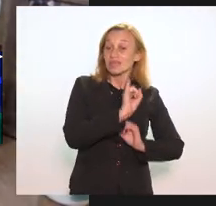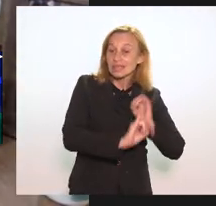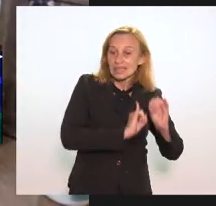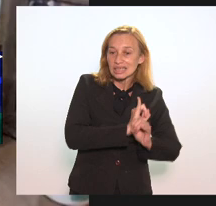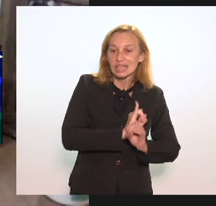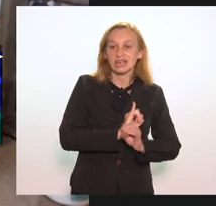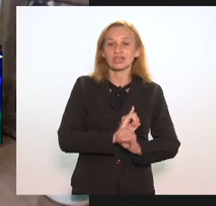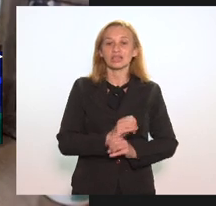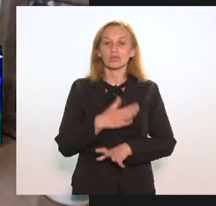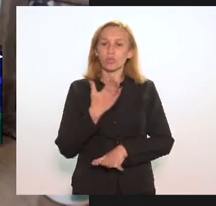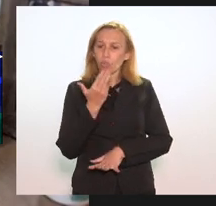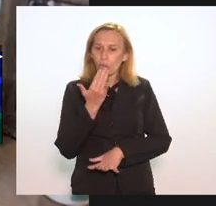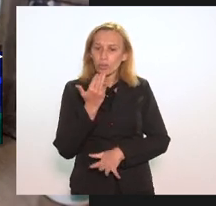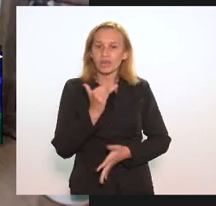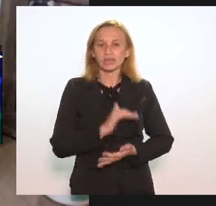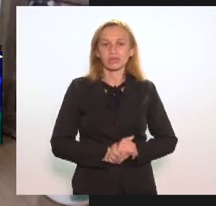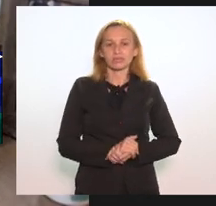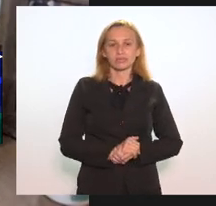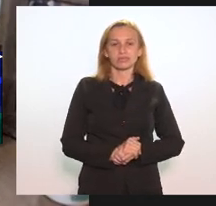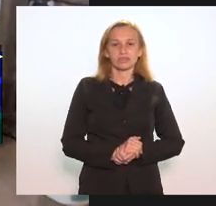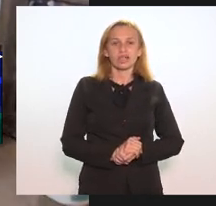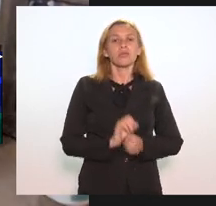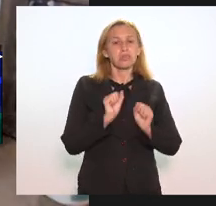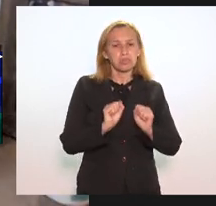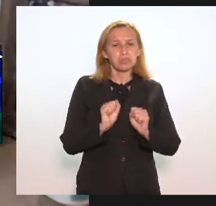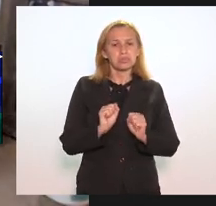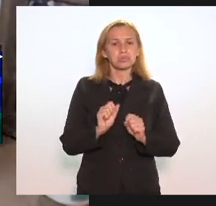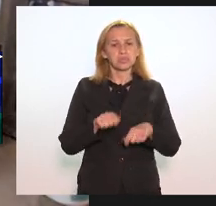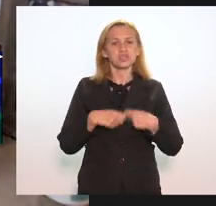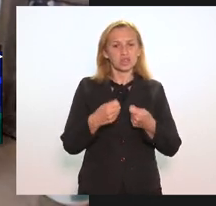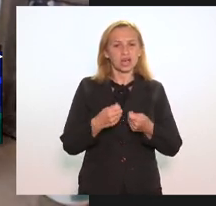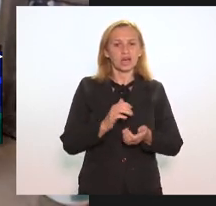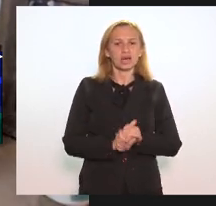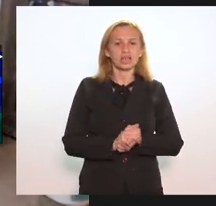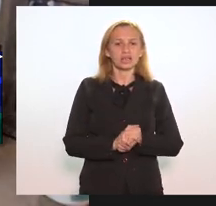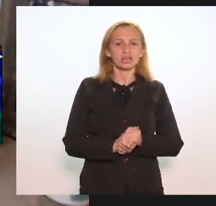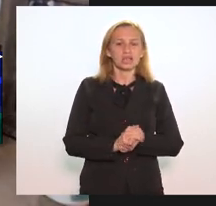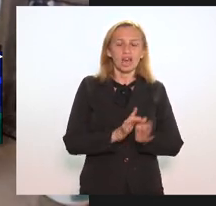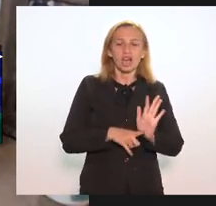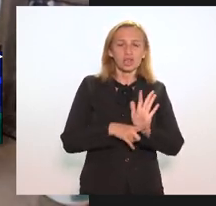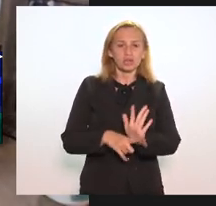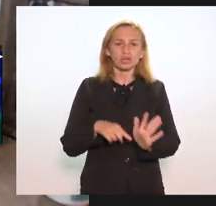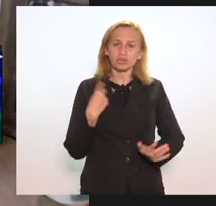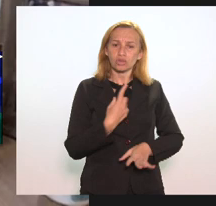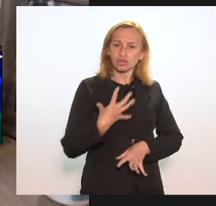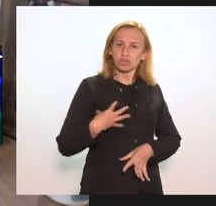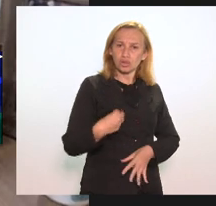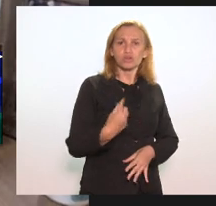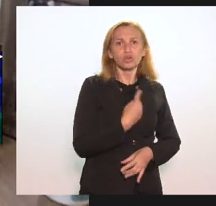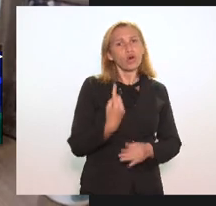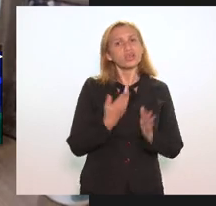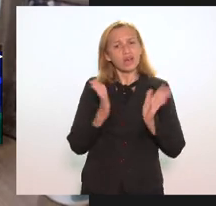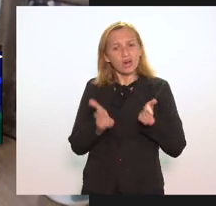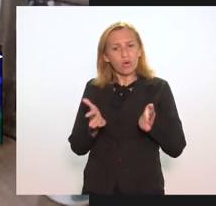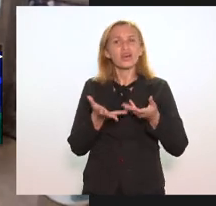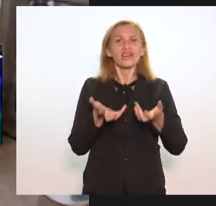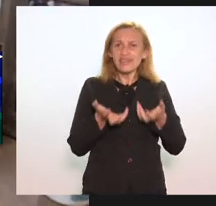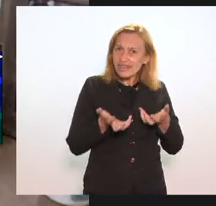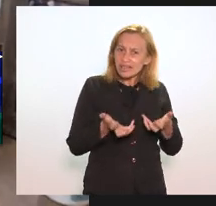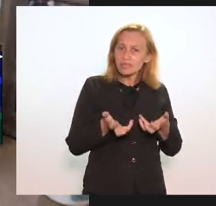o nosso alimento que podemos dar a unidade do Nossos filho nós agora